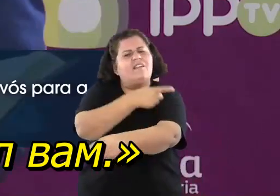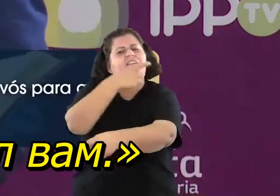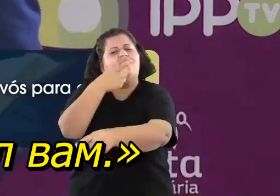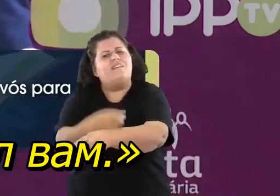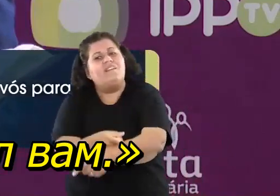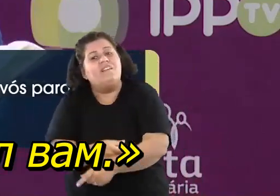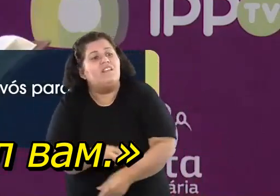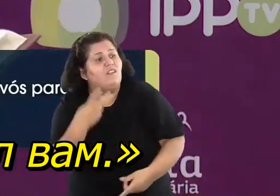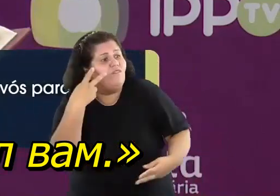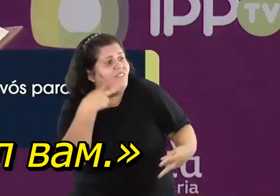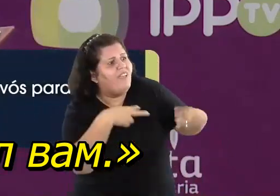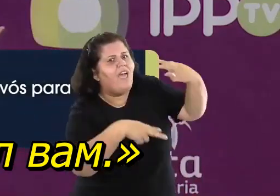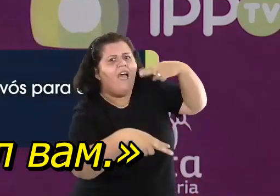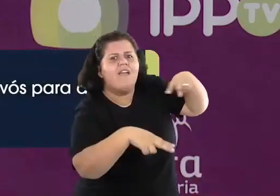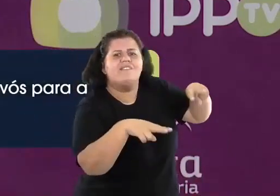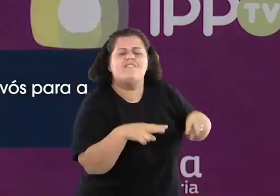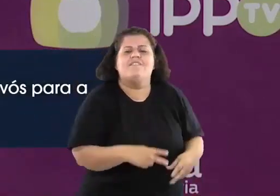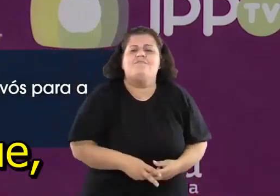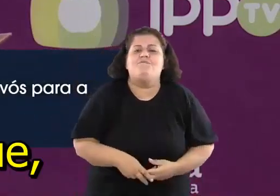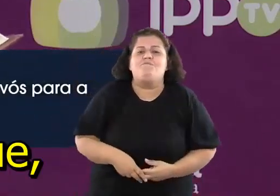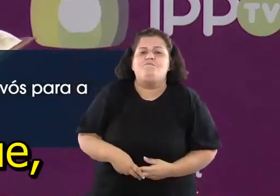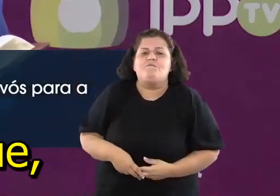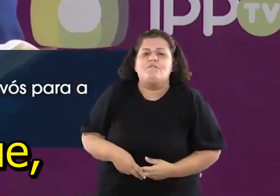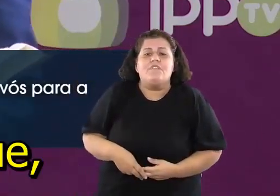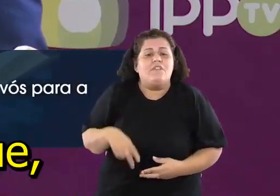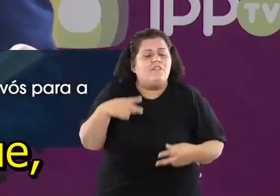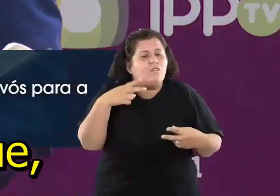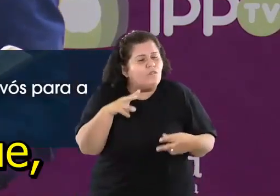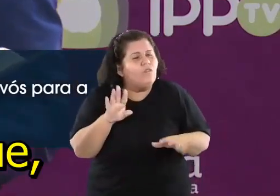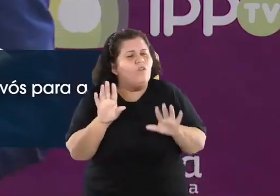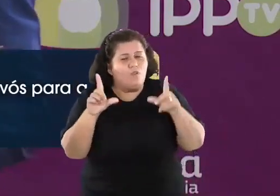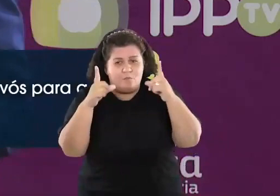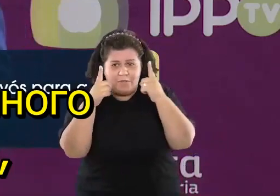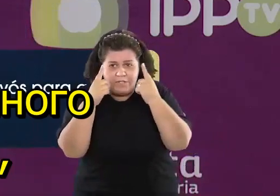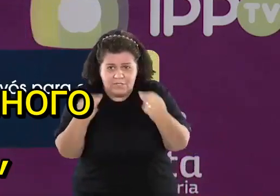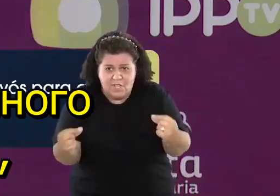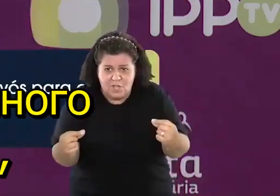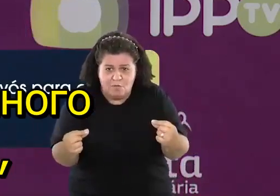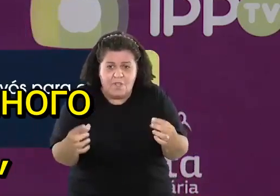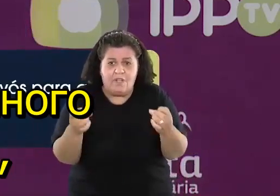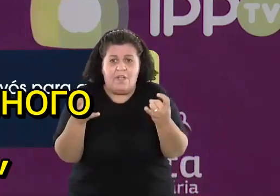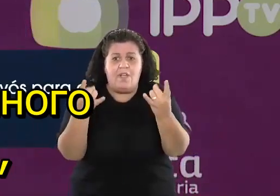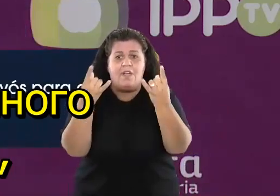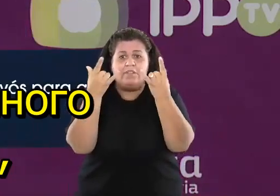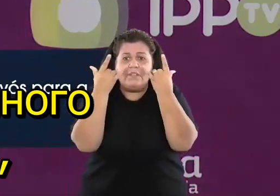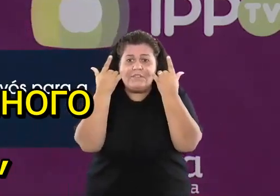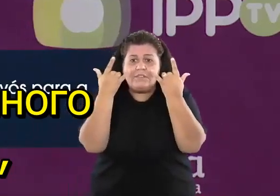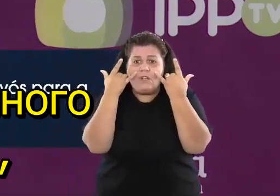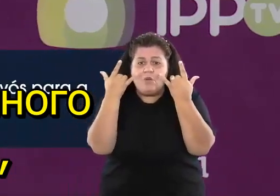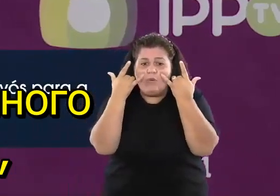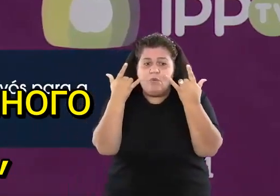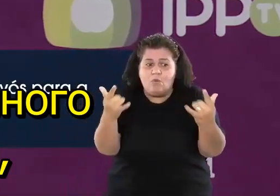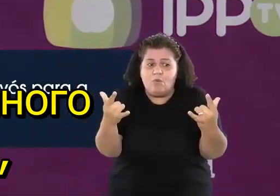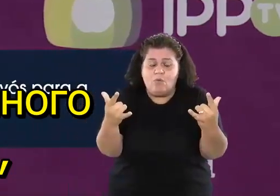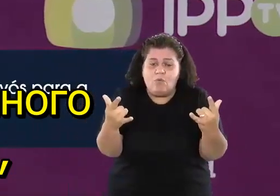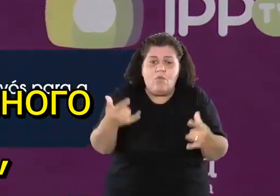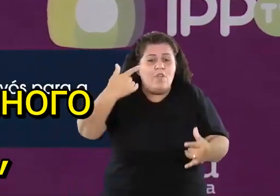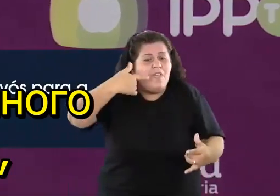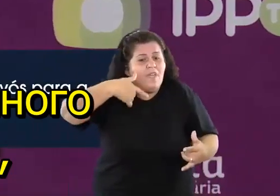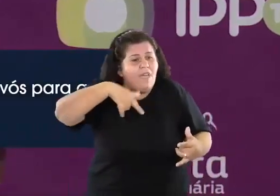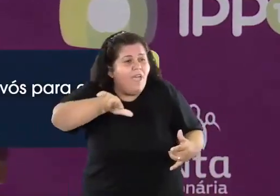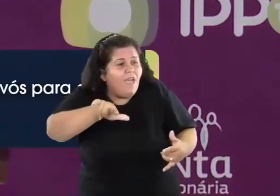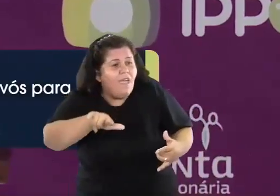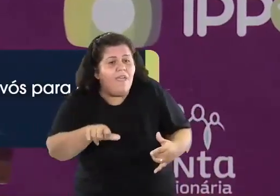vereis, como ele vos disse. Notem comigo que o cristianismo é muito mais do que uma